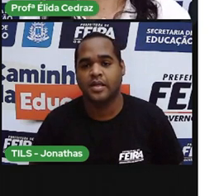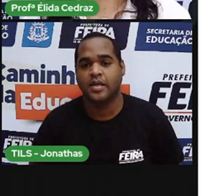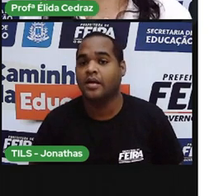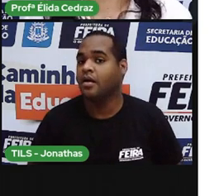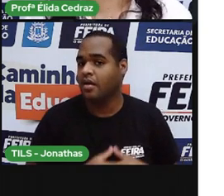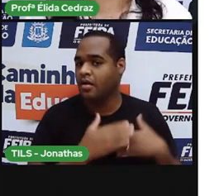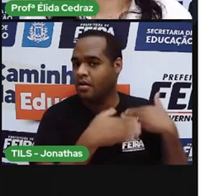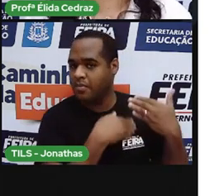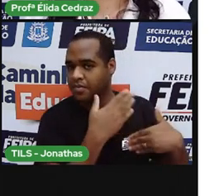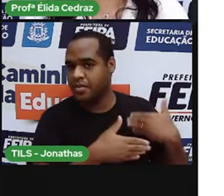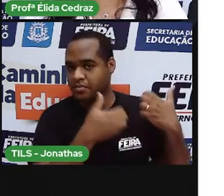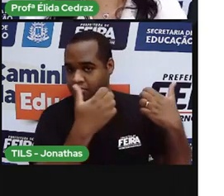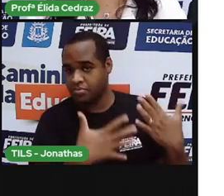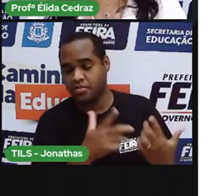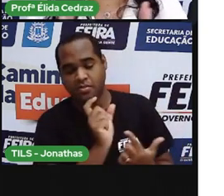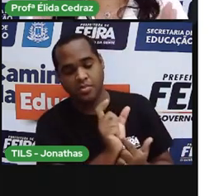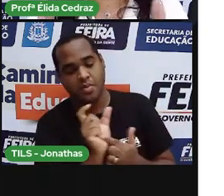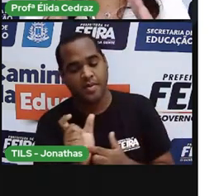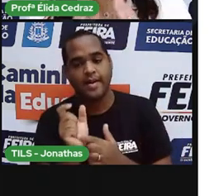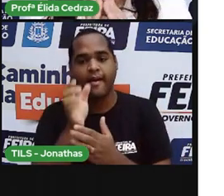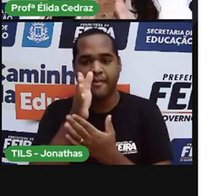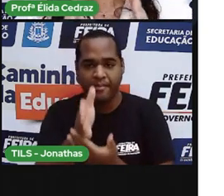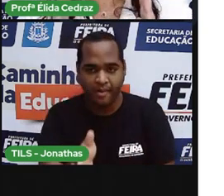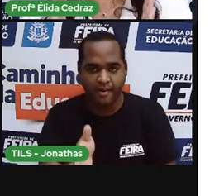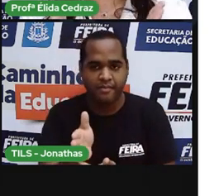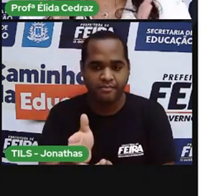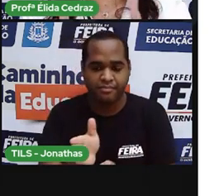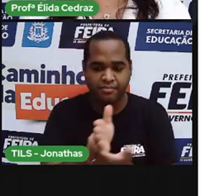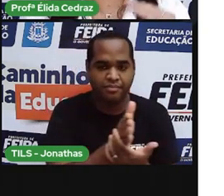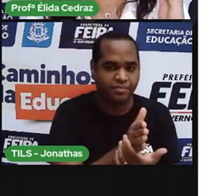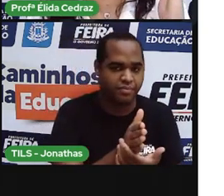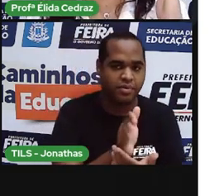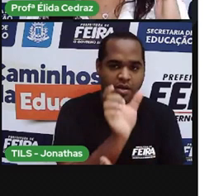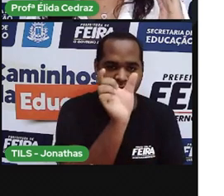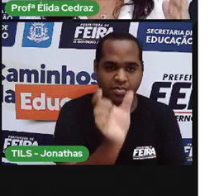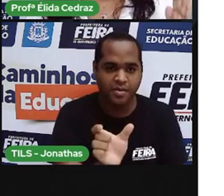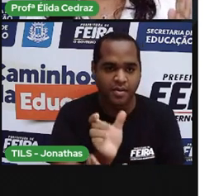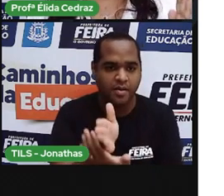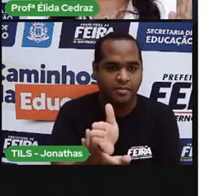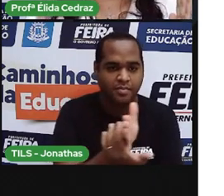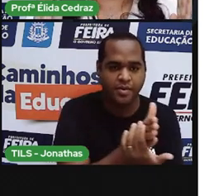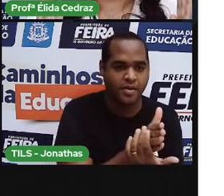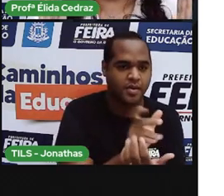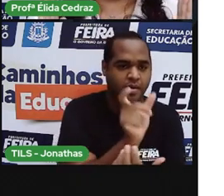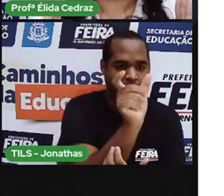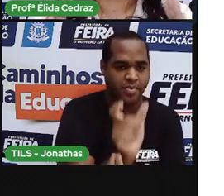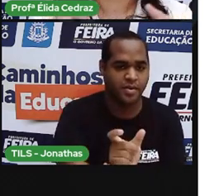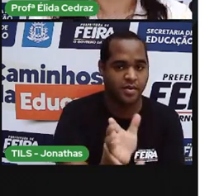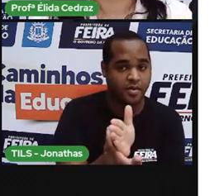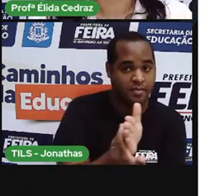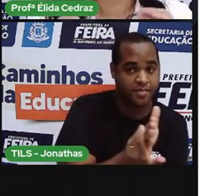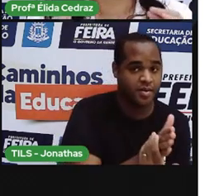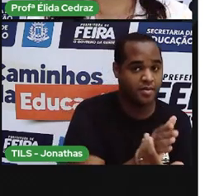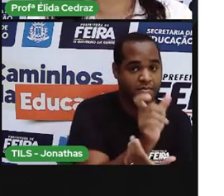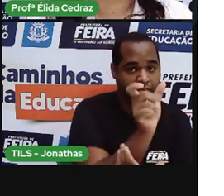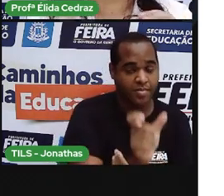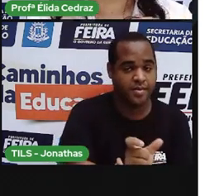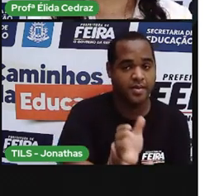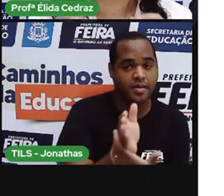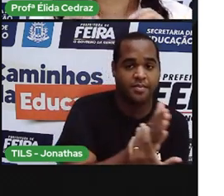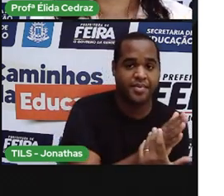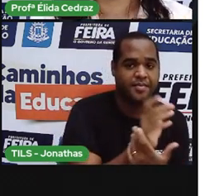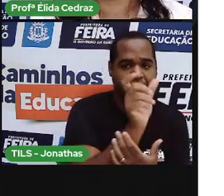A segmentação é o afastamento. É esse espaço entre a palavra e outra. As